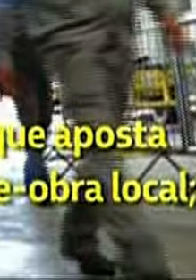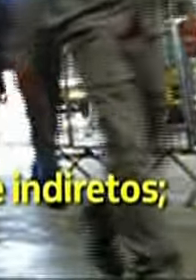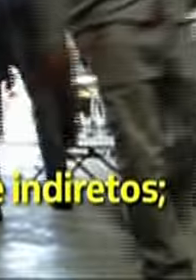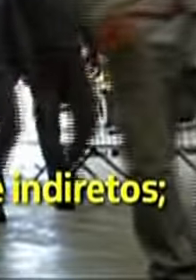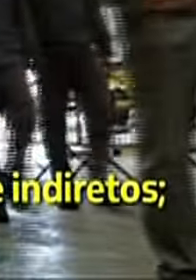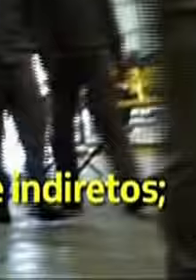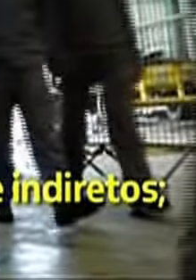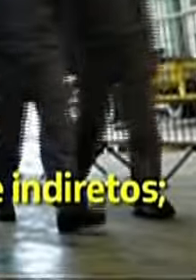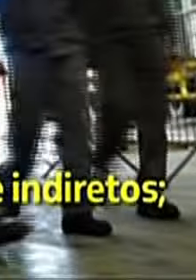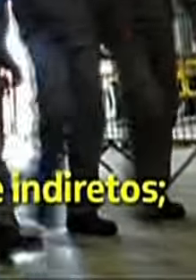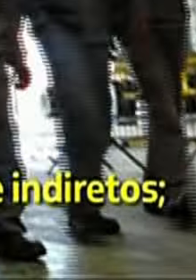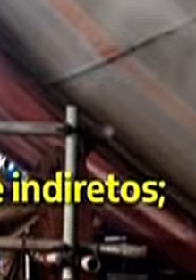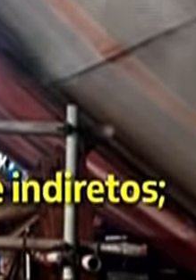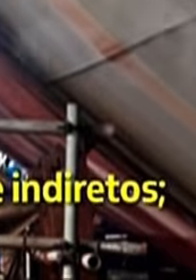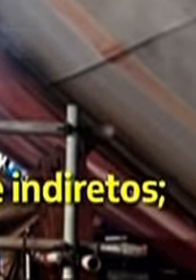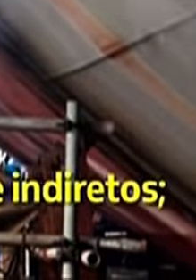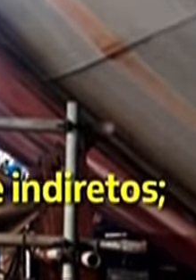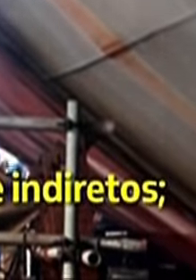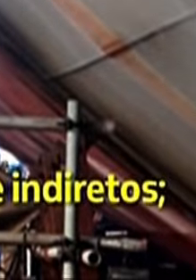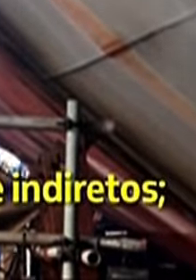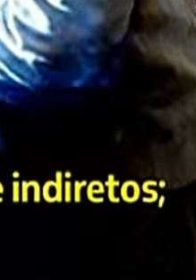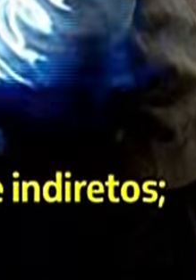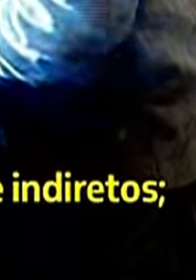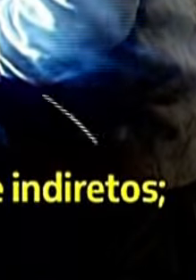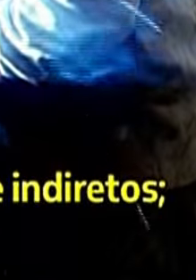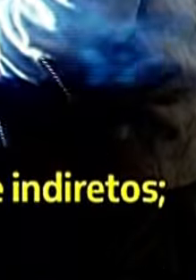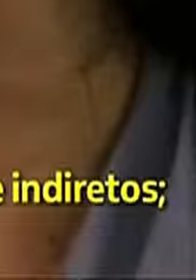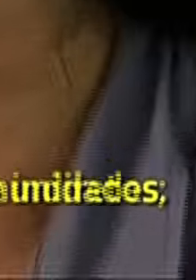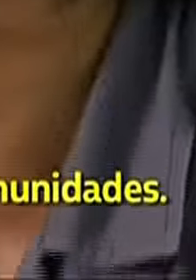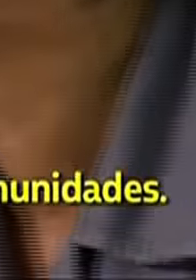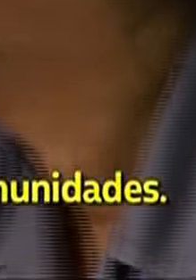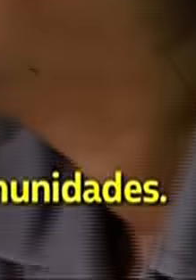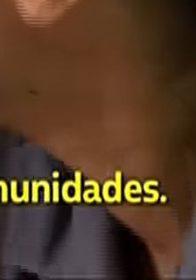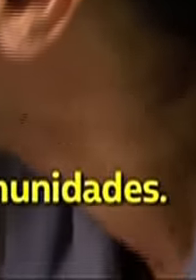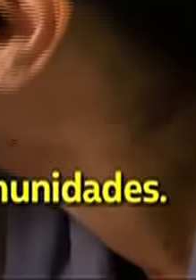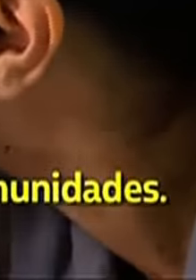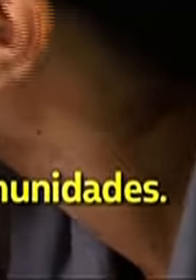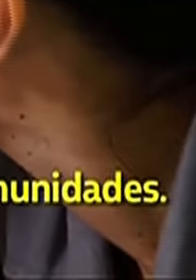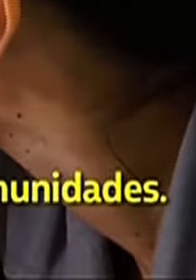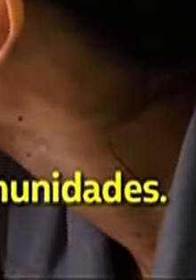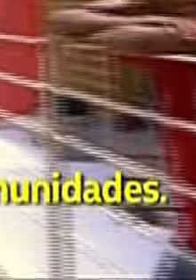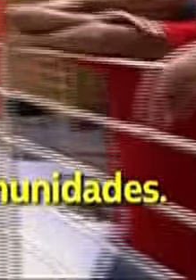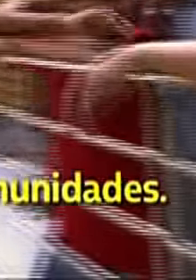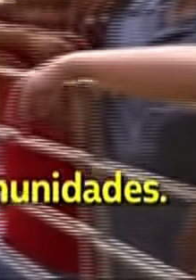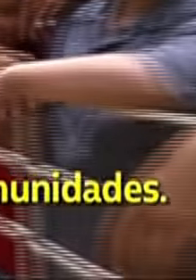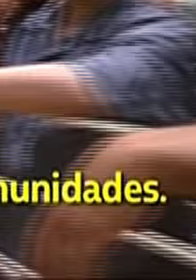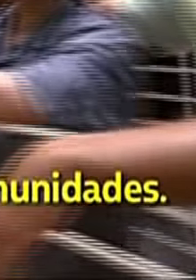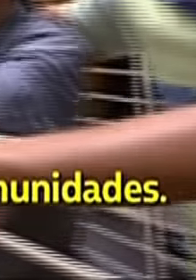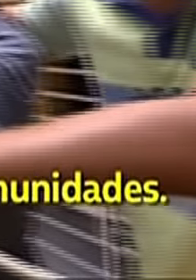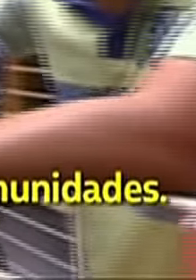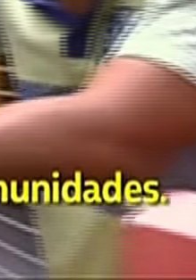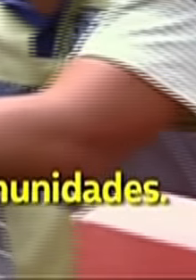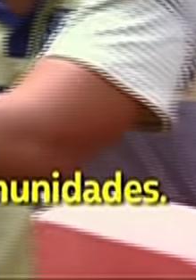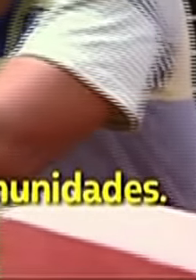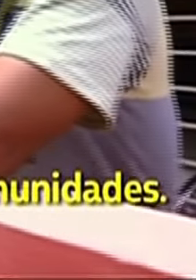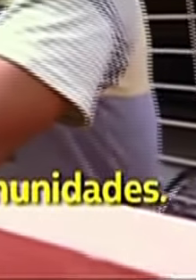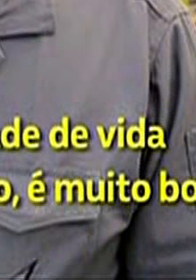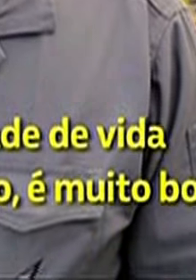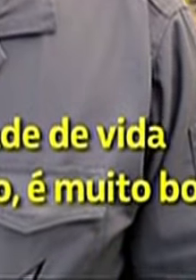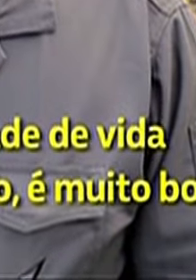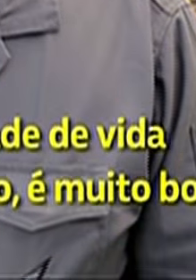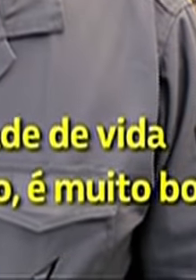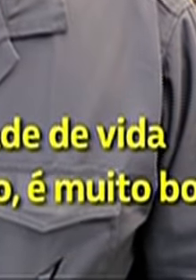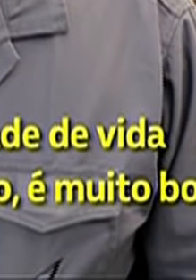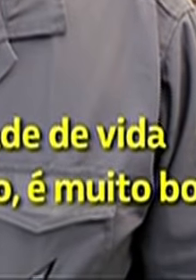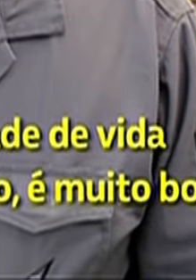local. Gera milhares de empregos diretos e indiretos. Melhora a qualidade de vida nas comunidades.